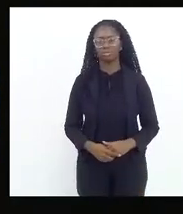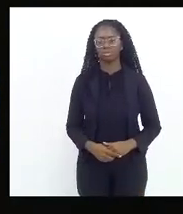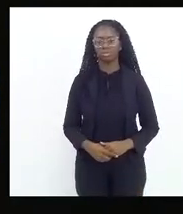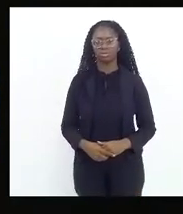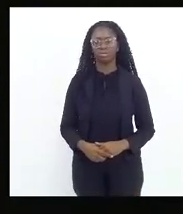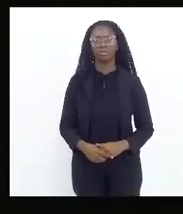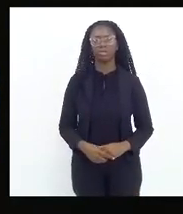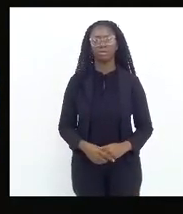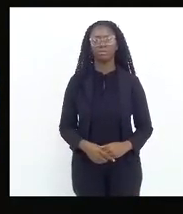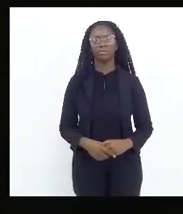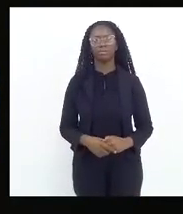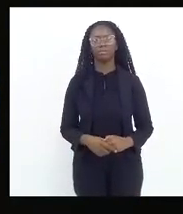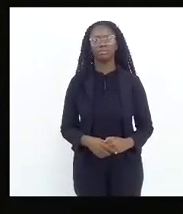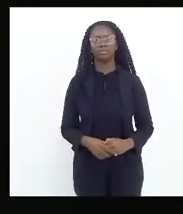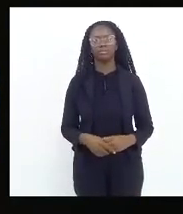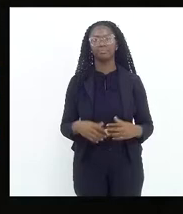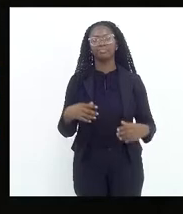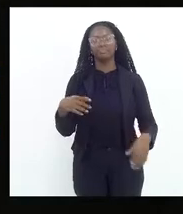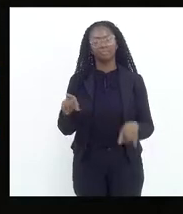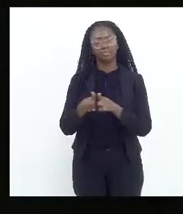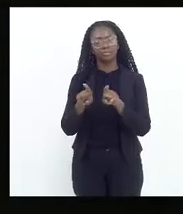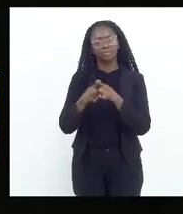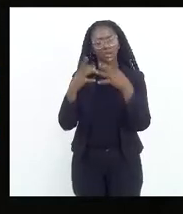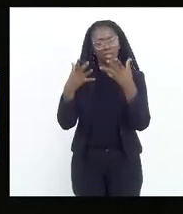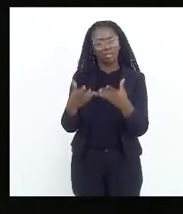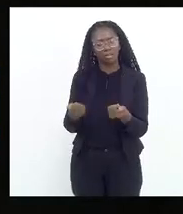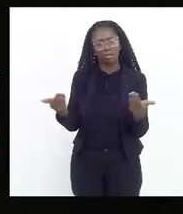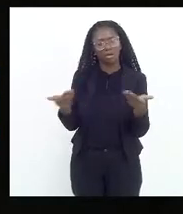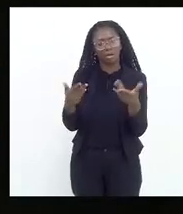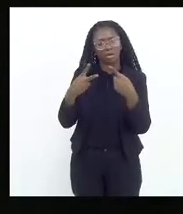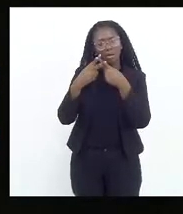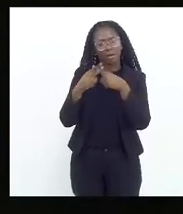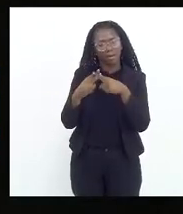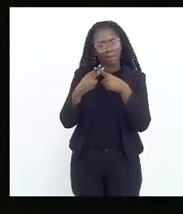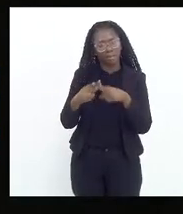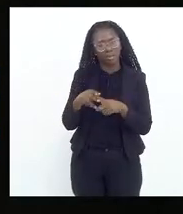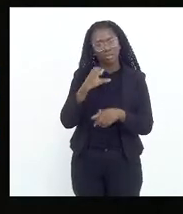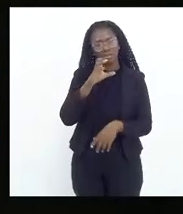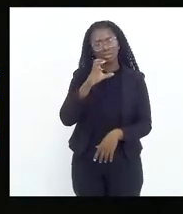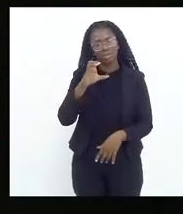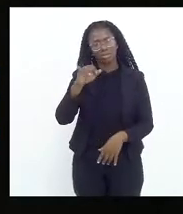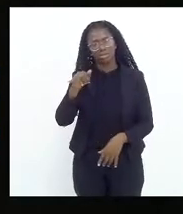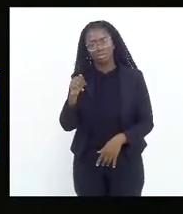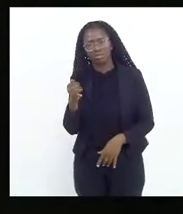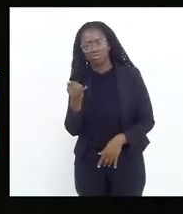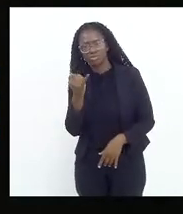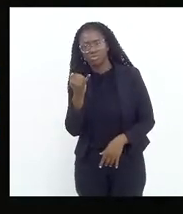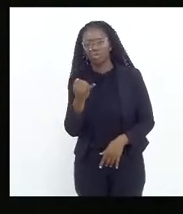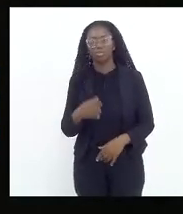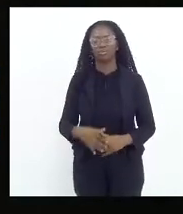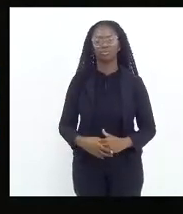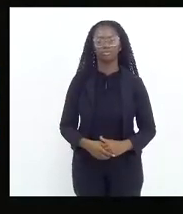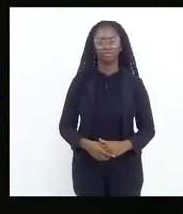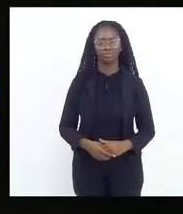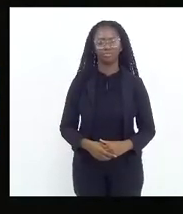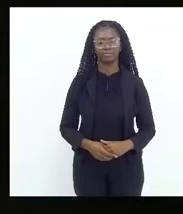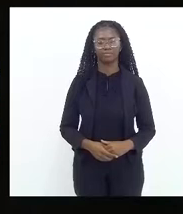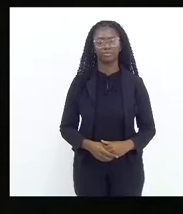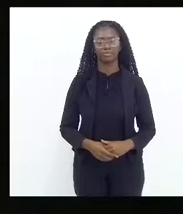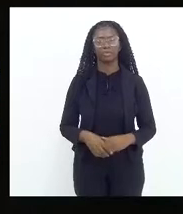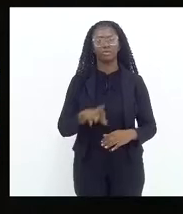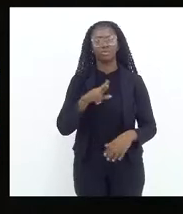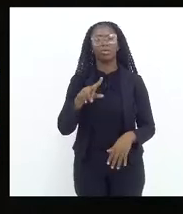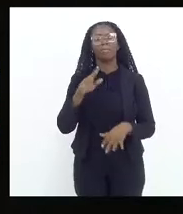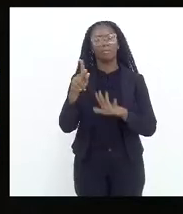agora recebeu uma emenda da CCJ, tornando o projeto